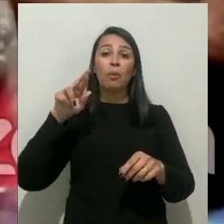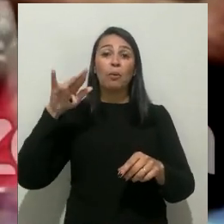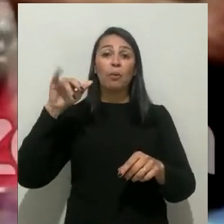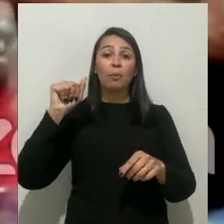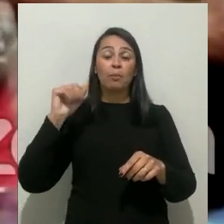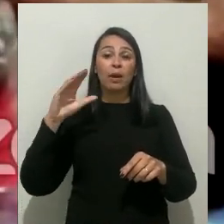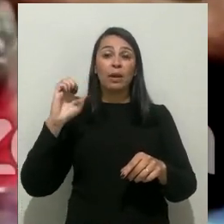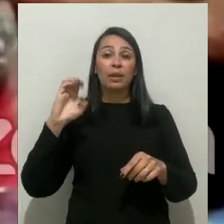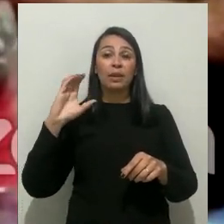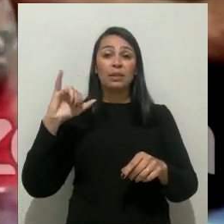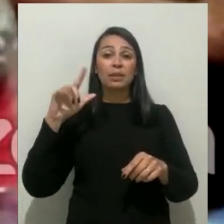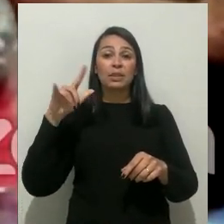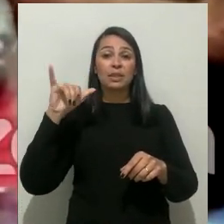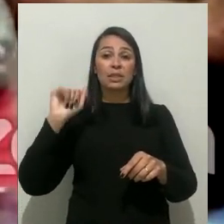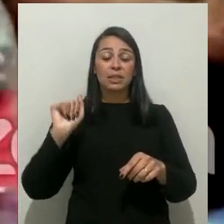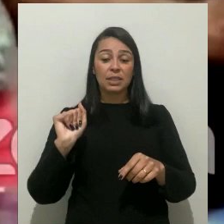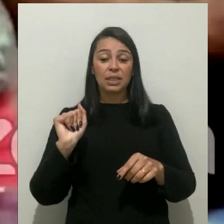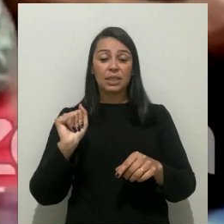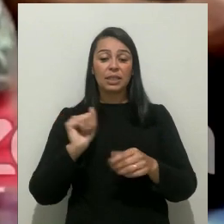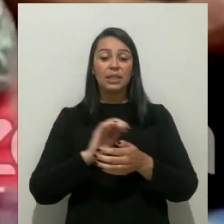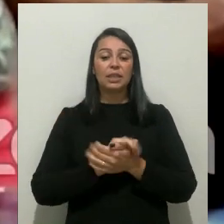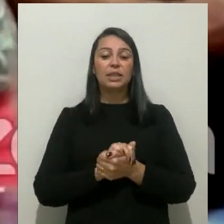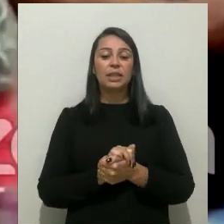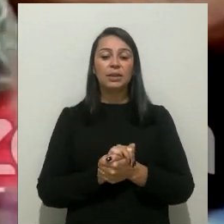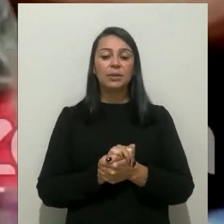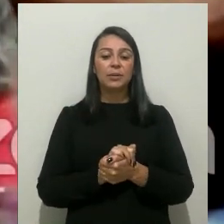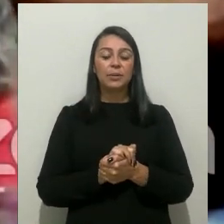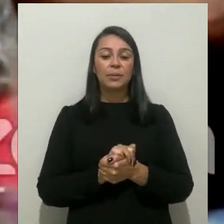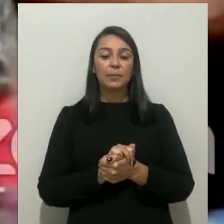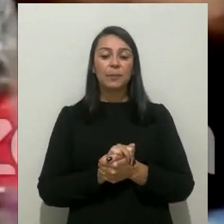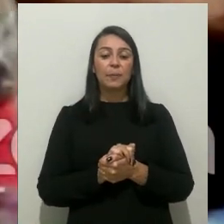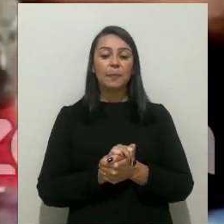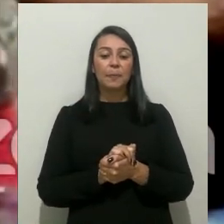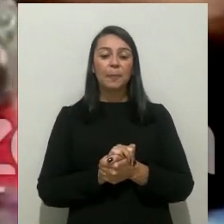que eu vou fazer aqui uma introdução. Eu não precisa fazer mais introdução. Não.